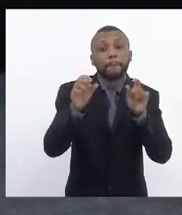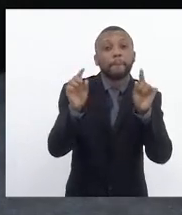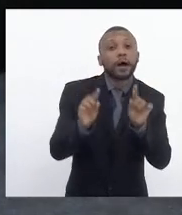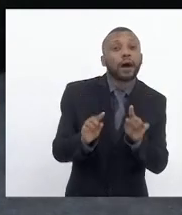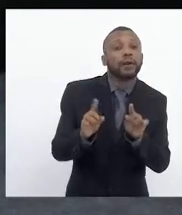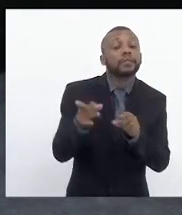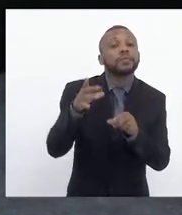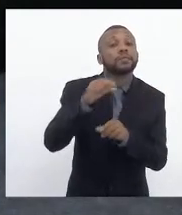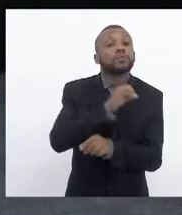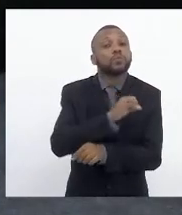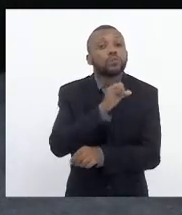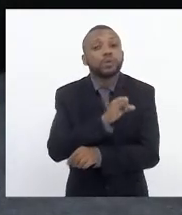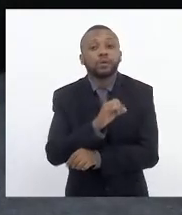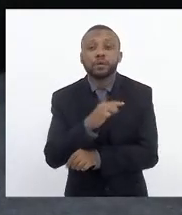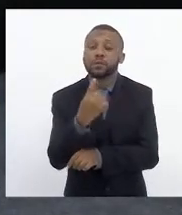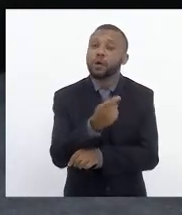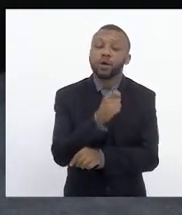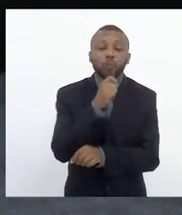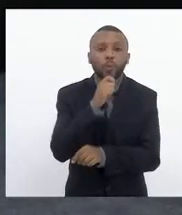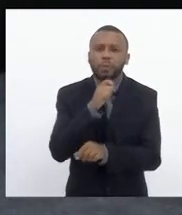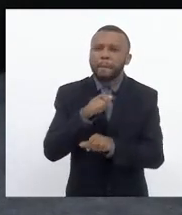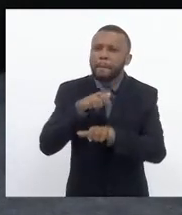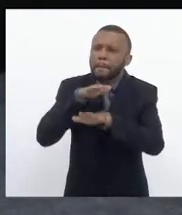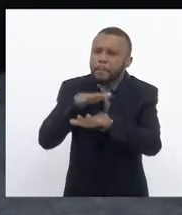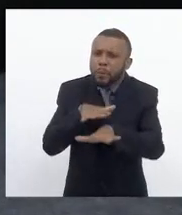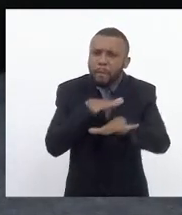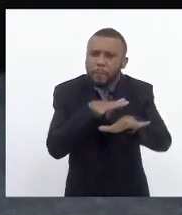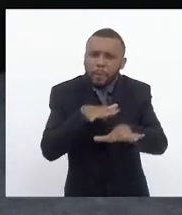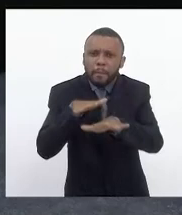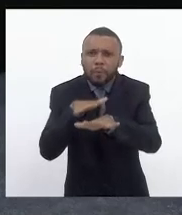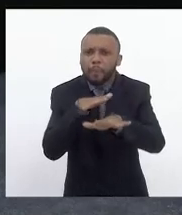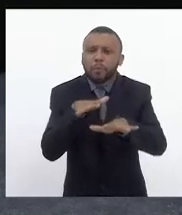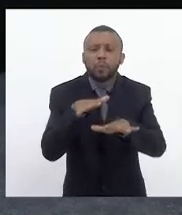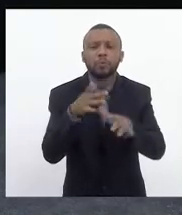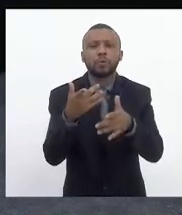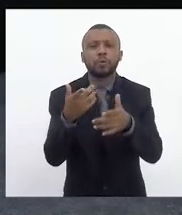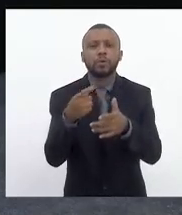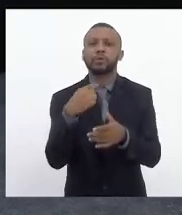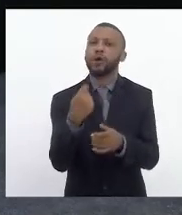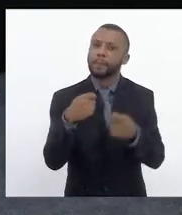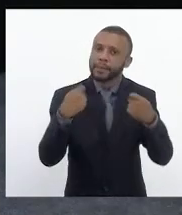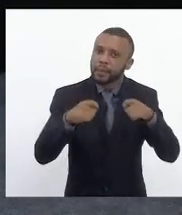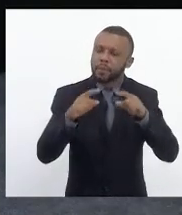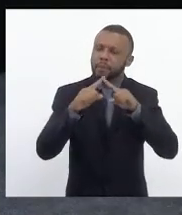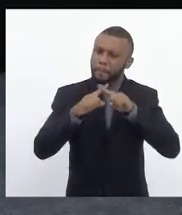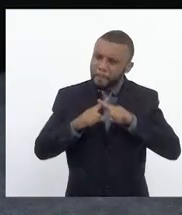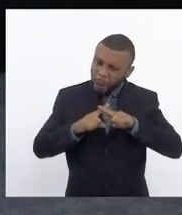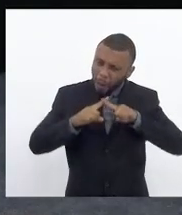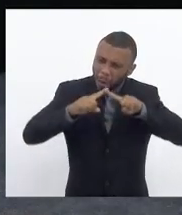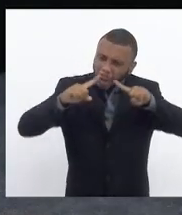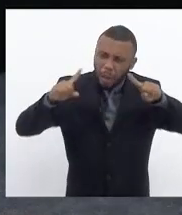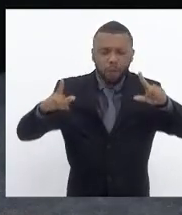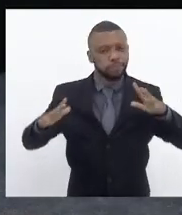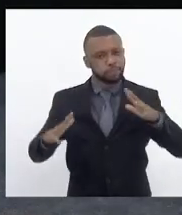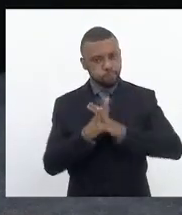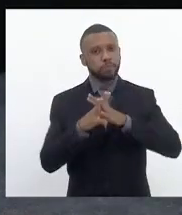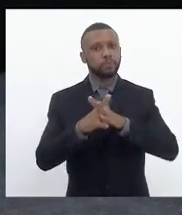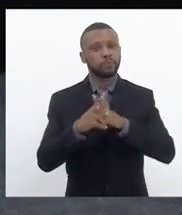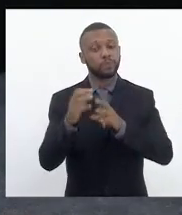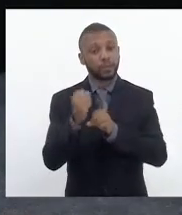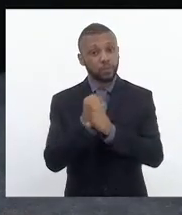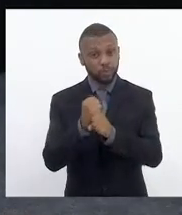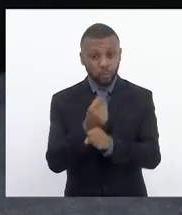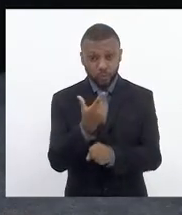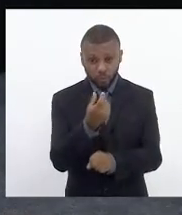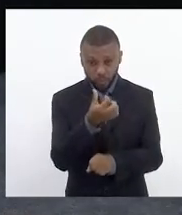e que nós não levantemos e sublevação quando não tivemos que fazer para manter nossa dignidade a partir do ano